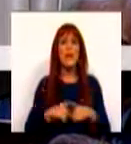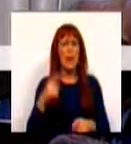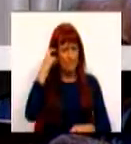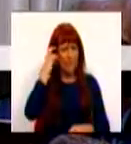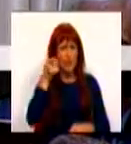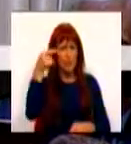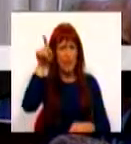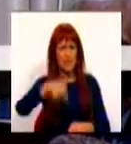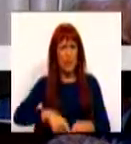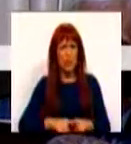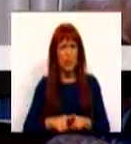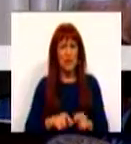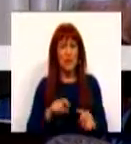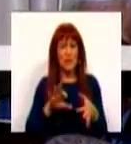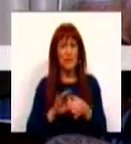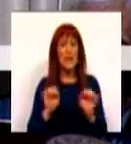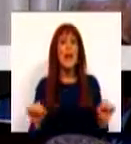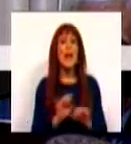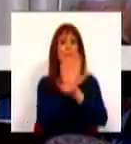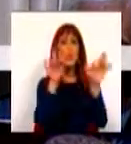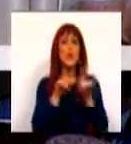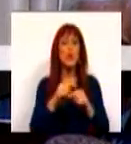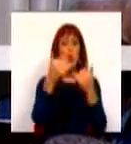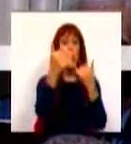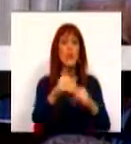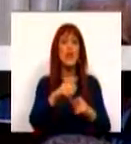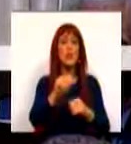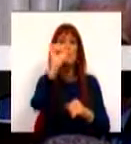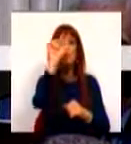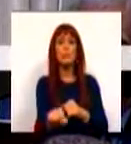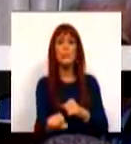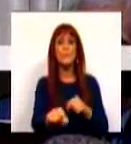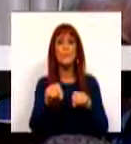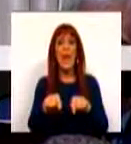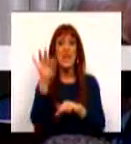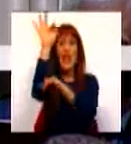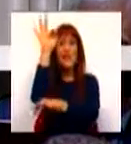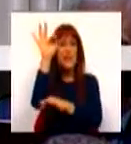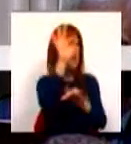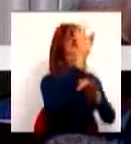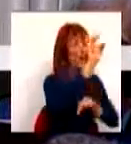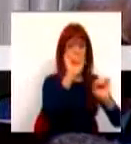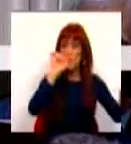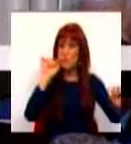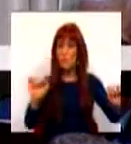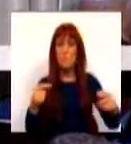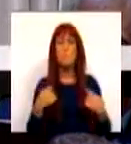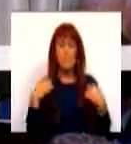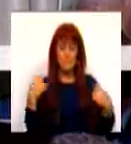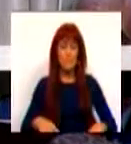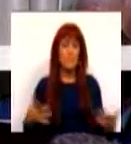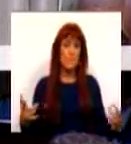em conta para a clarificação dos limites territoriais destas freguesias.